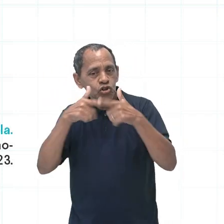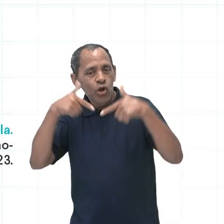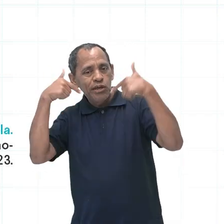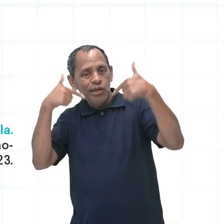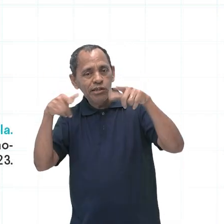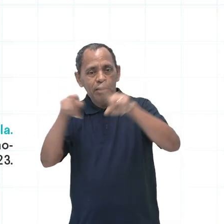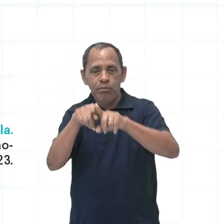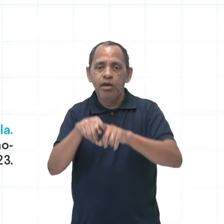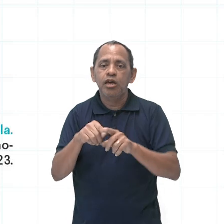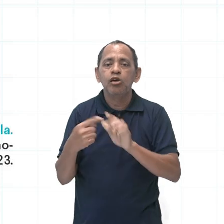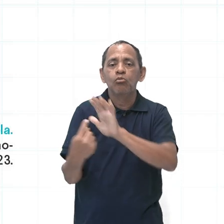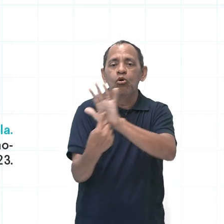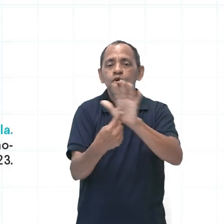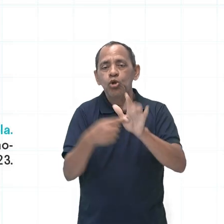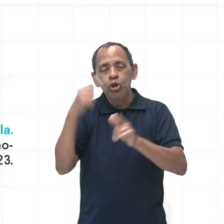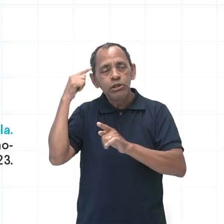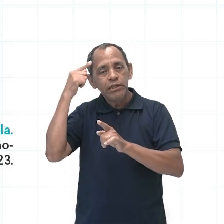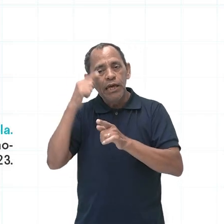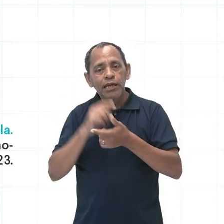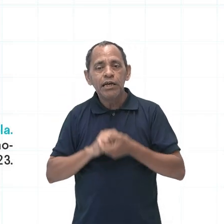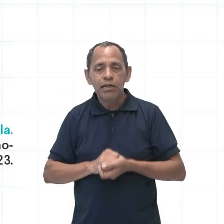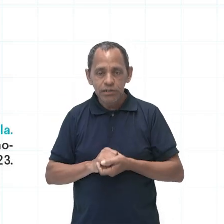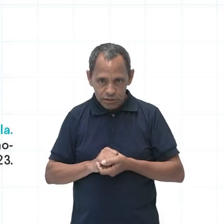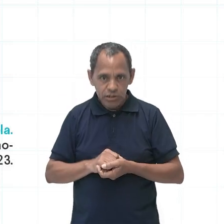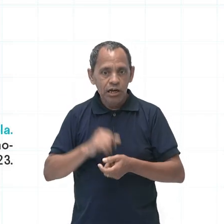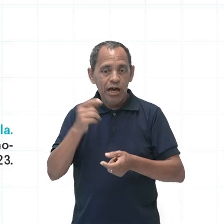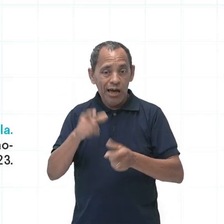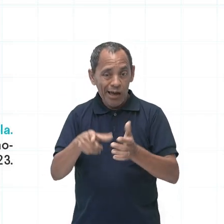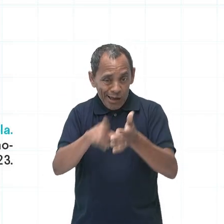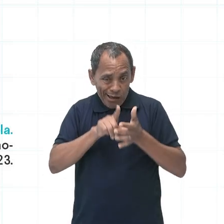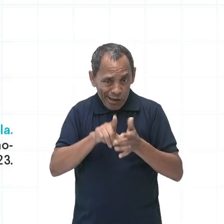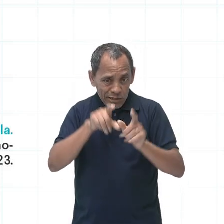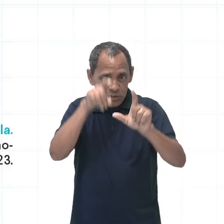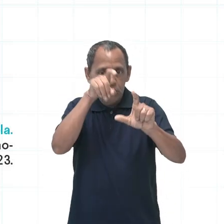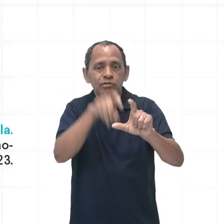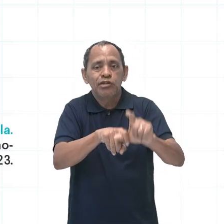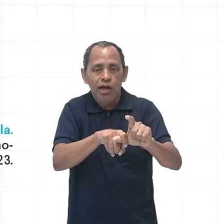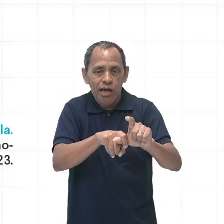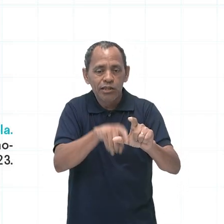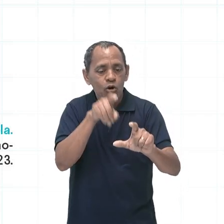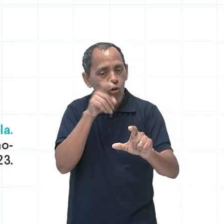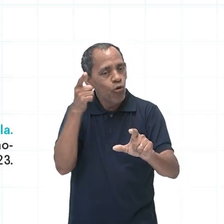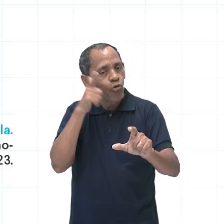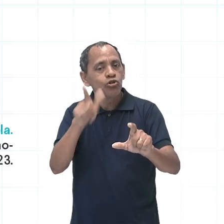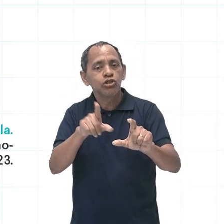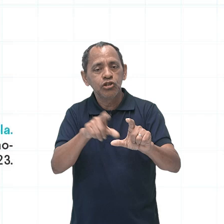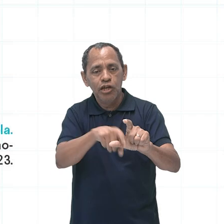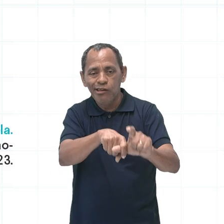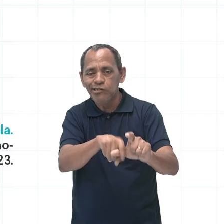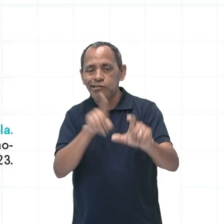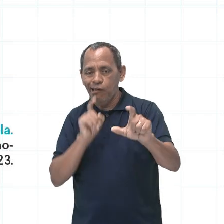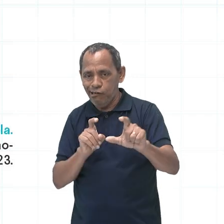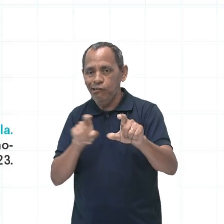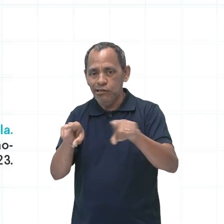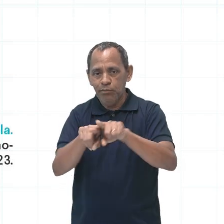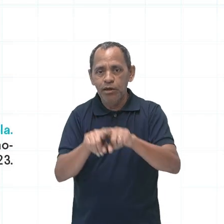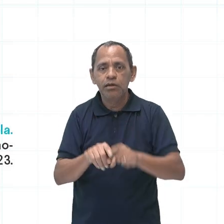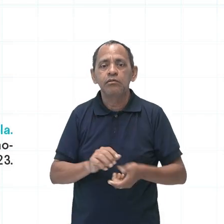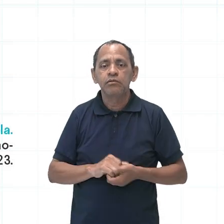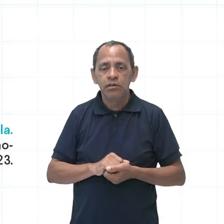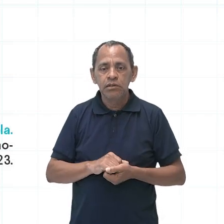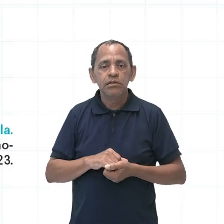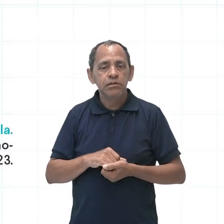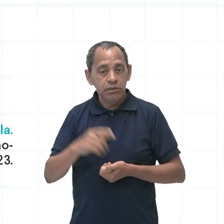elas estavam endividadas, saíram das dívidas por meio do programa e agora estão felizes porque estão sem dívidas e têm